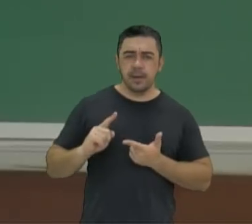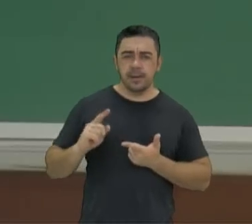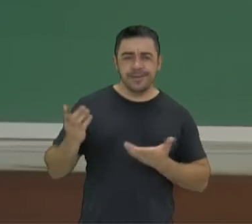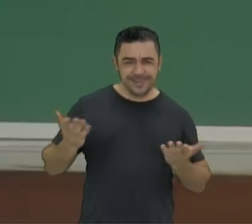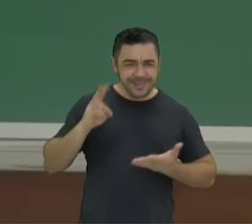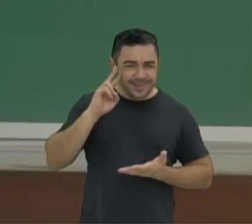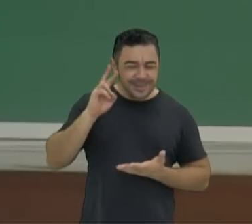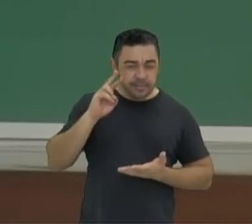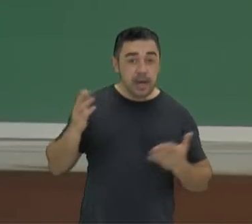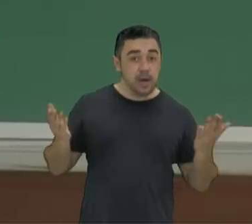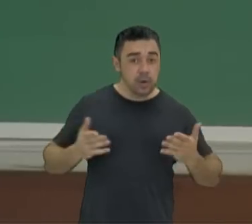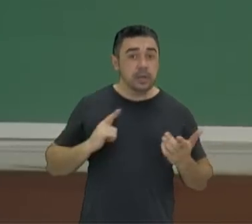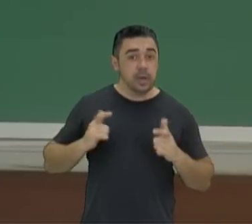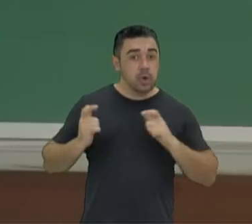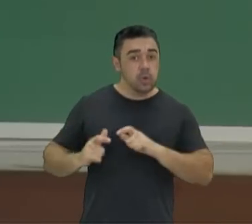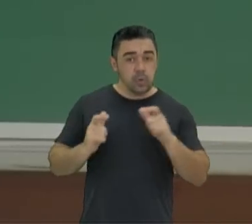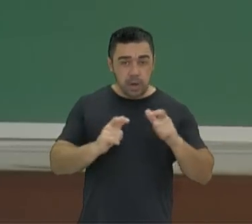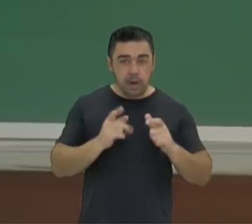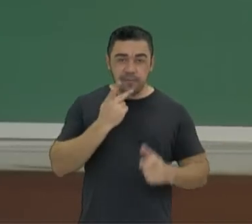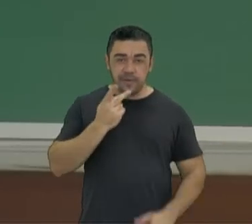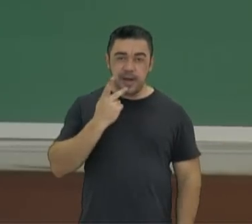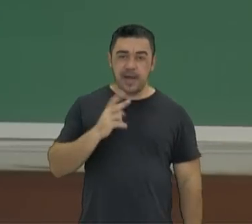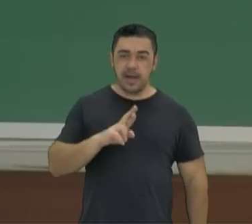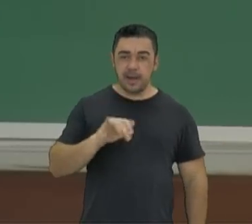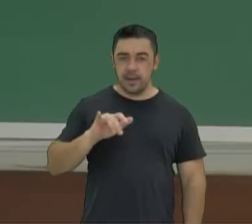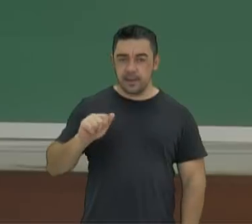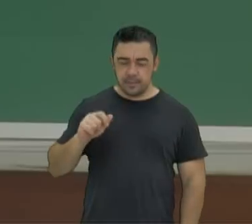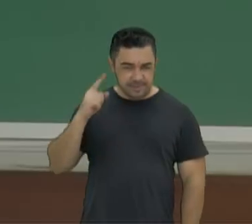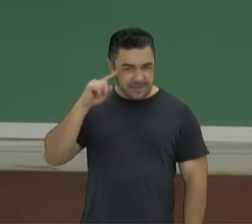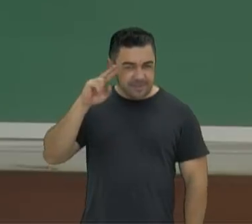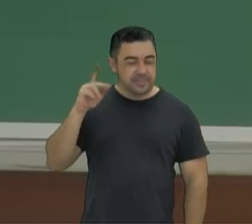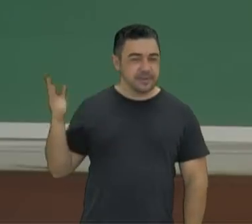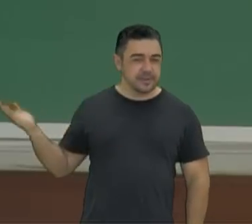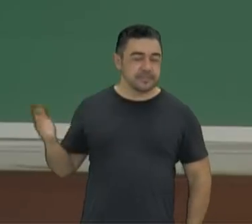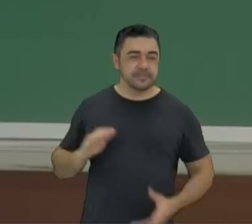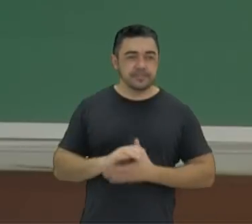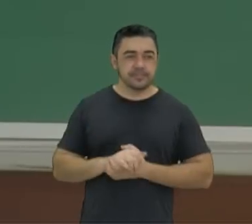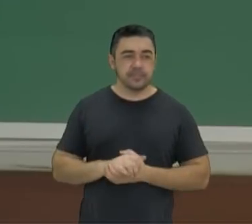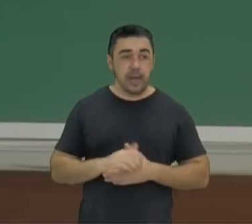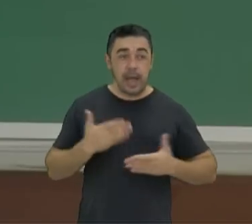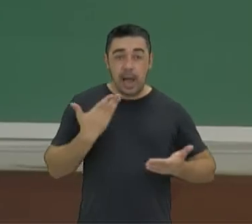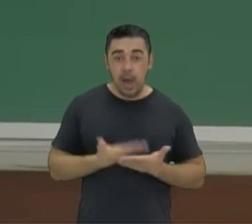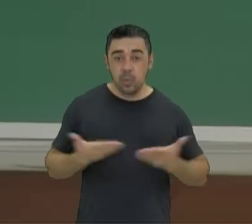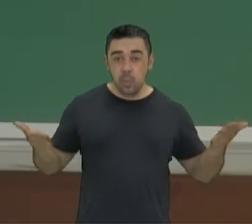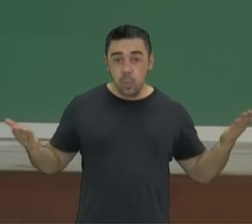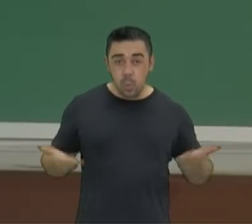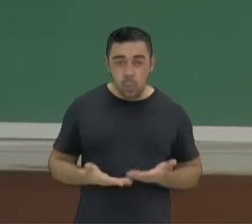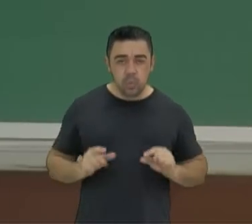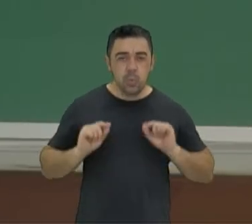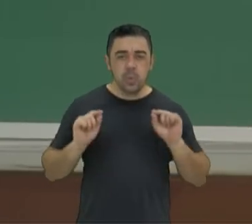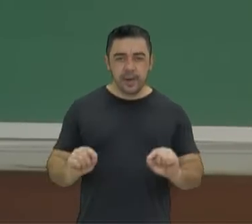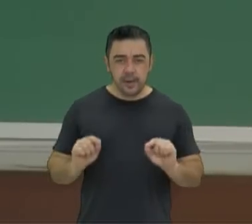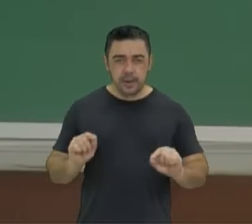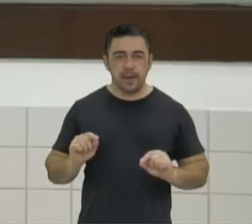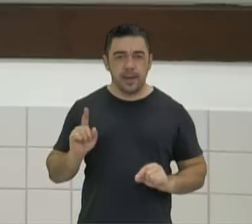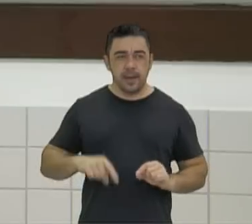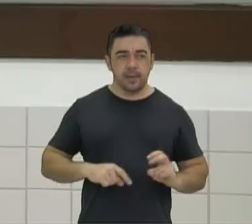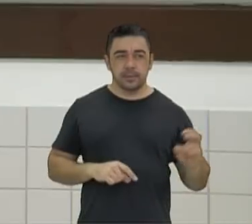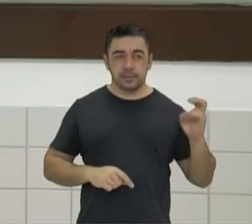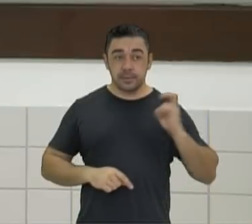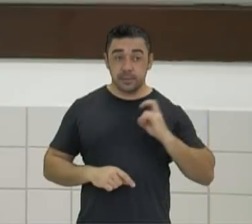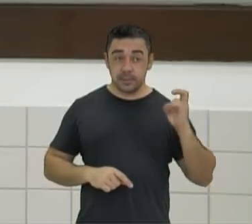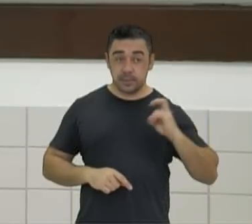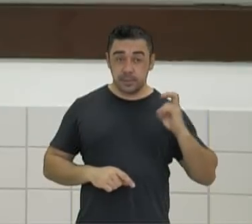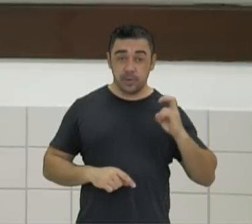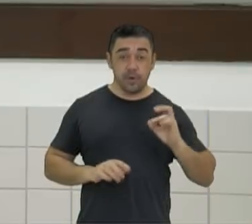agora lembrou que tem alguns lugares que é chamado de raia, lembra? Muito bem. E na aula de hoje, a gente vai para a parte 5.